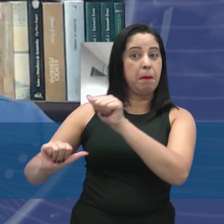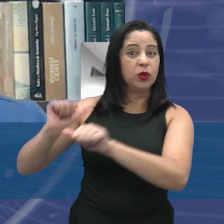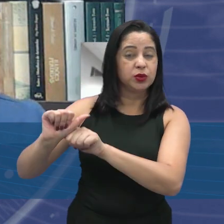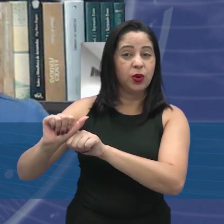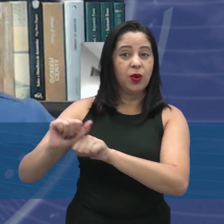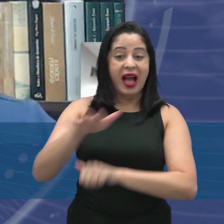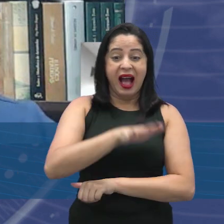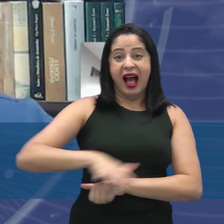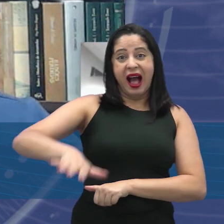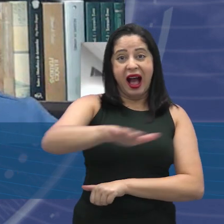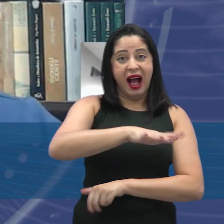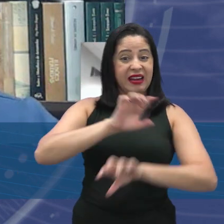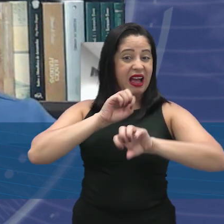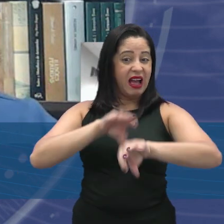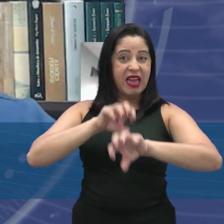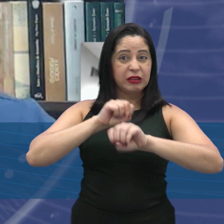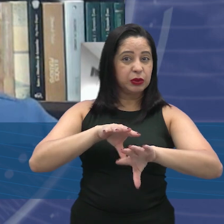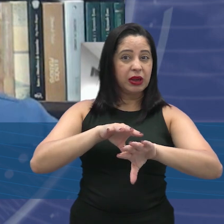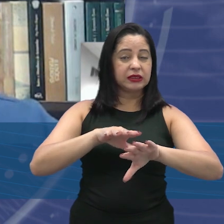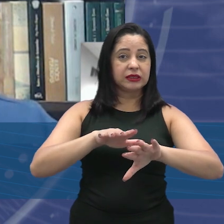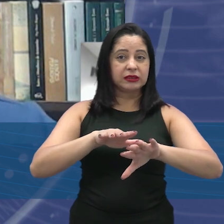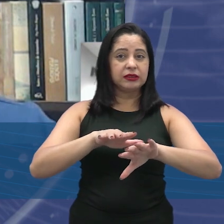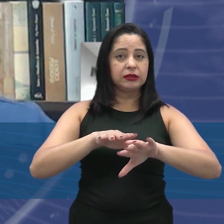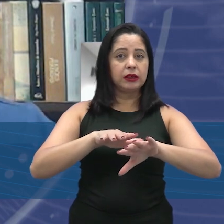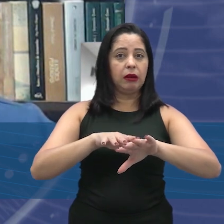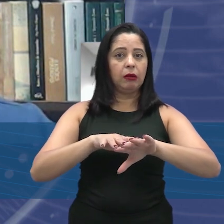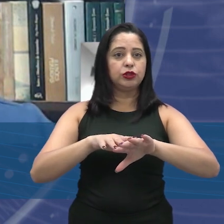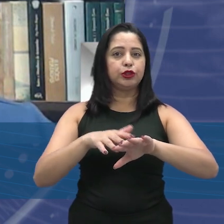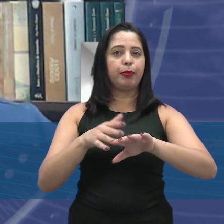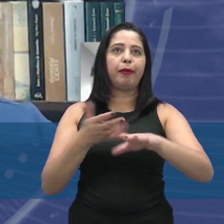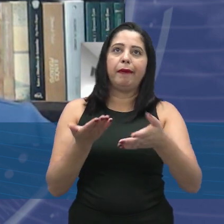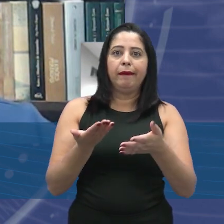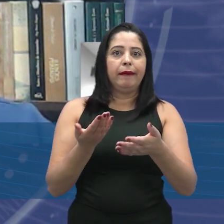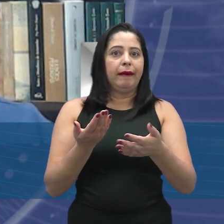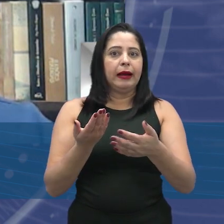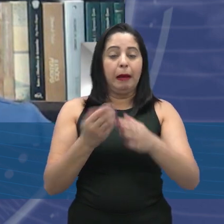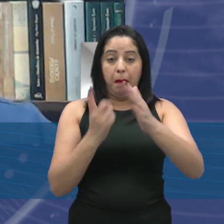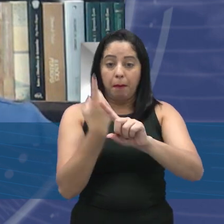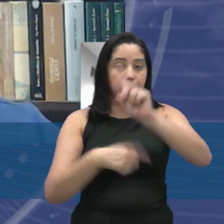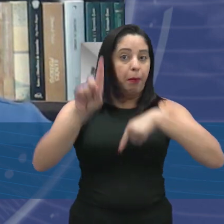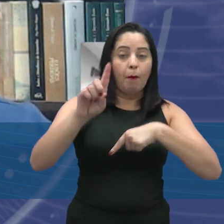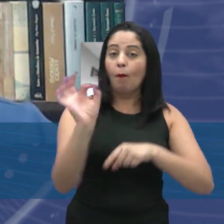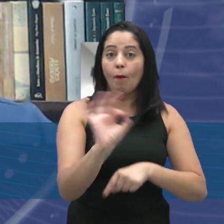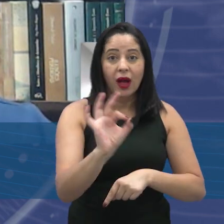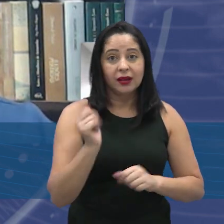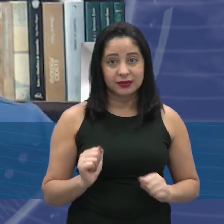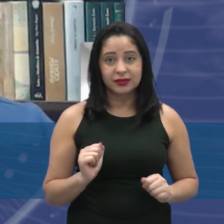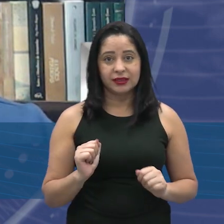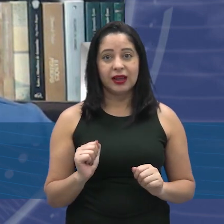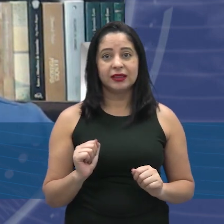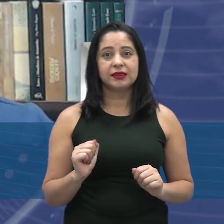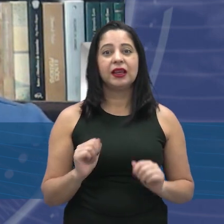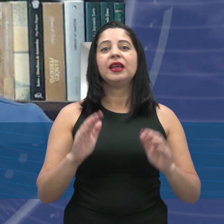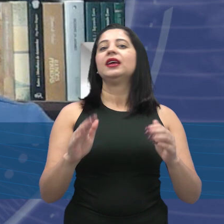no marasmo, como foi falado agora há pouco para você, e essa mudança, ela não